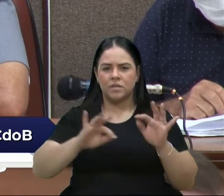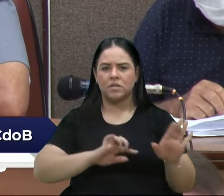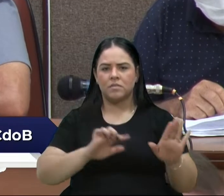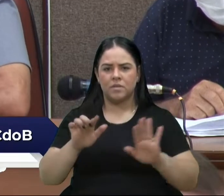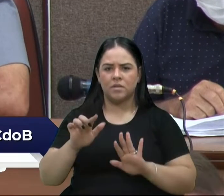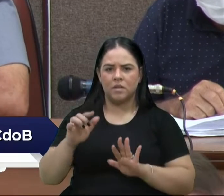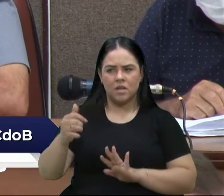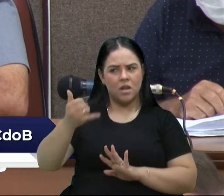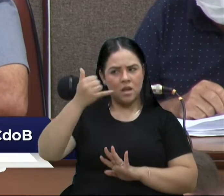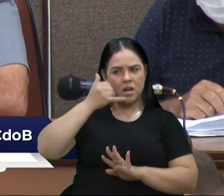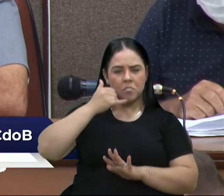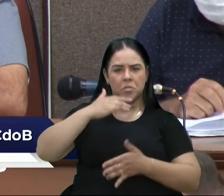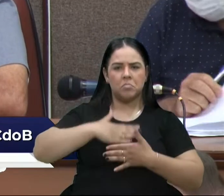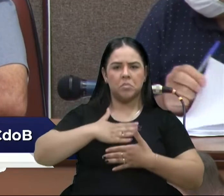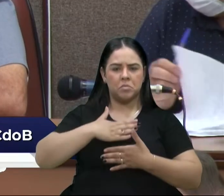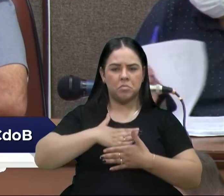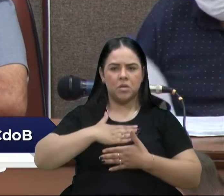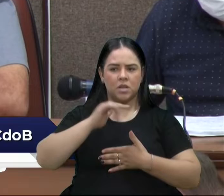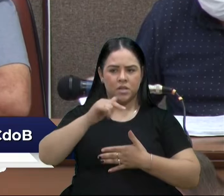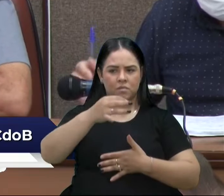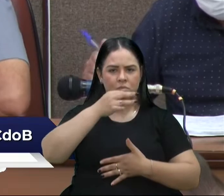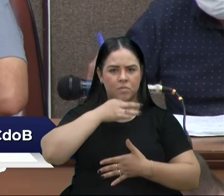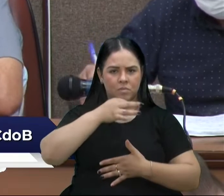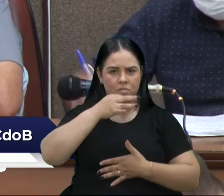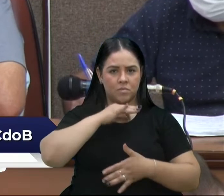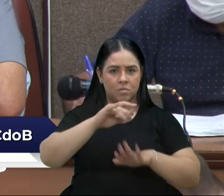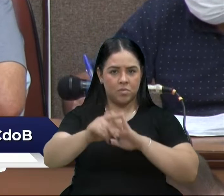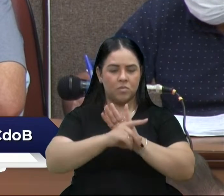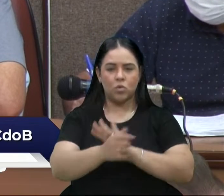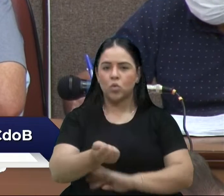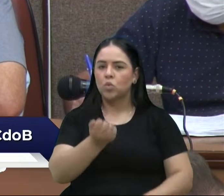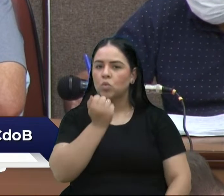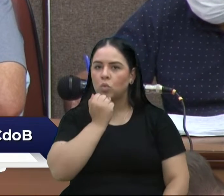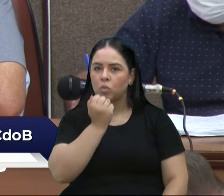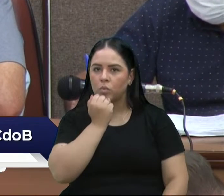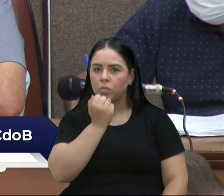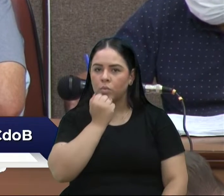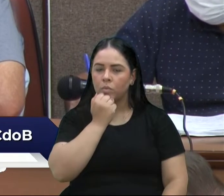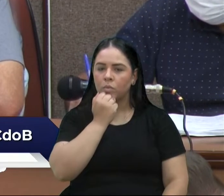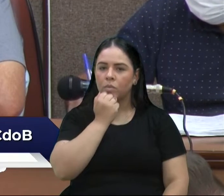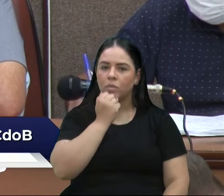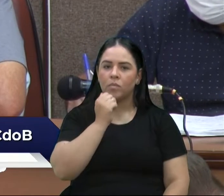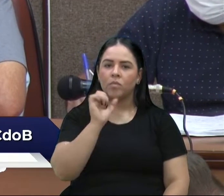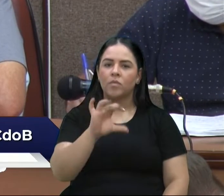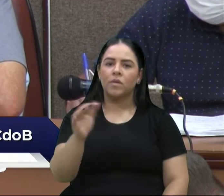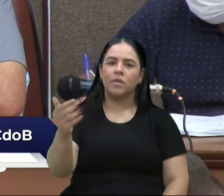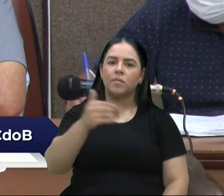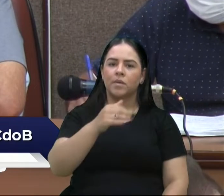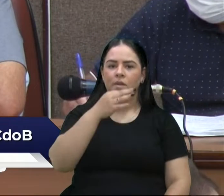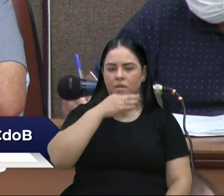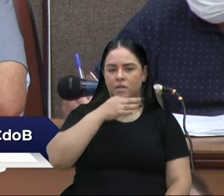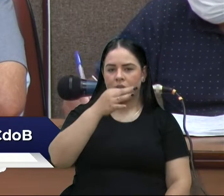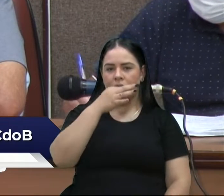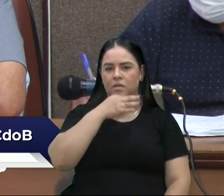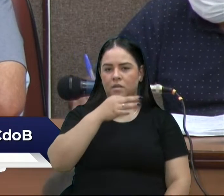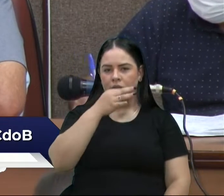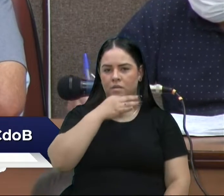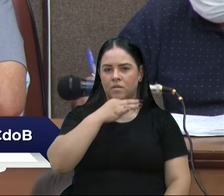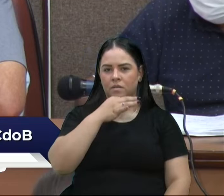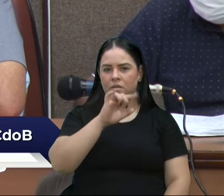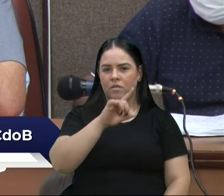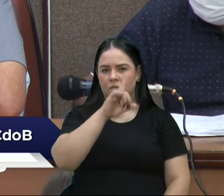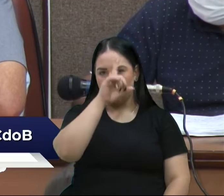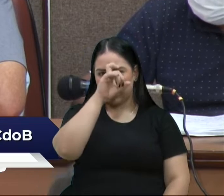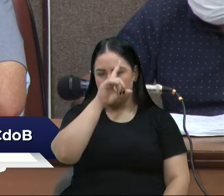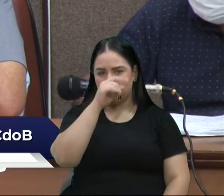ligou, morador aqui de Caxias, né, de Torres, né, queria vir para Caxias, disse, olha, está lá no hospital que